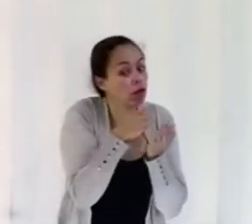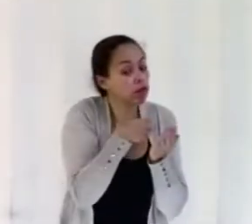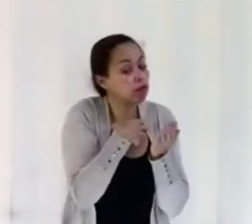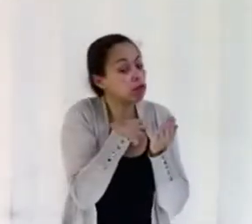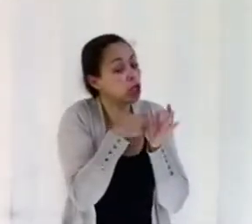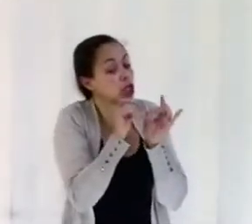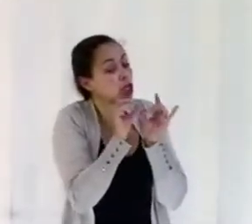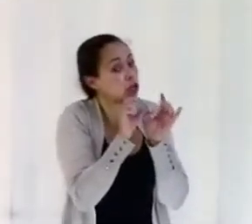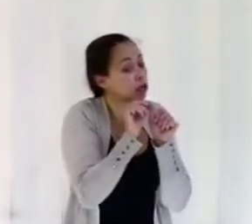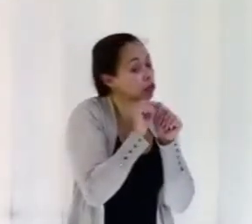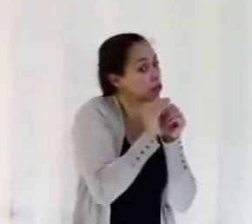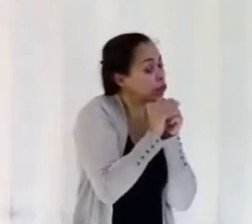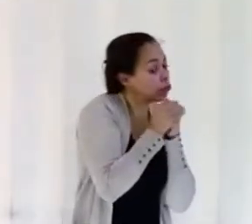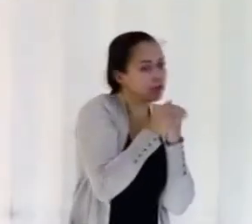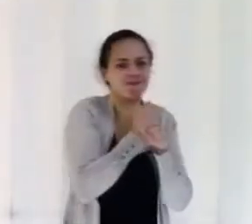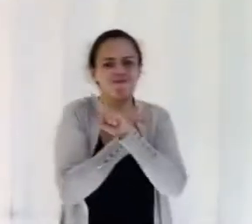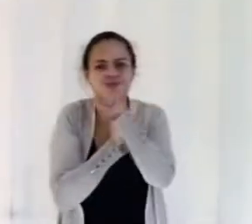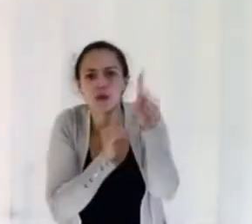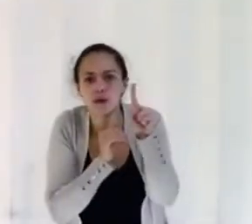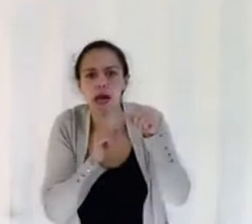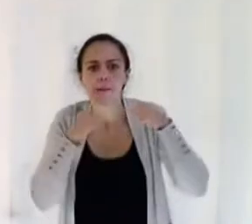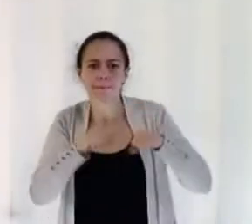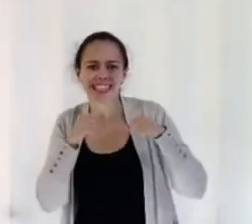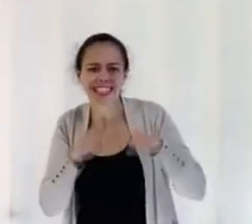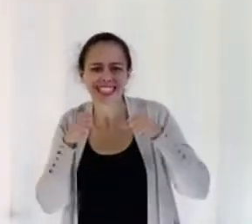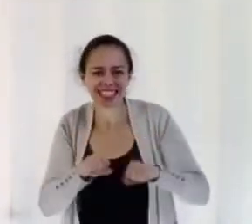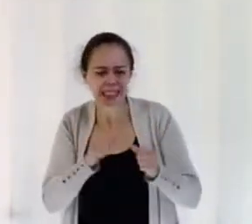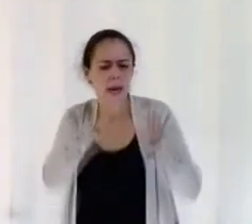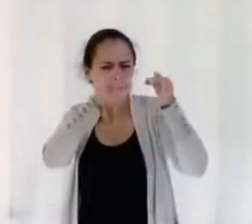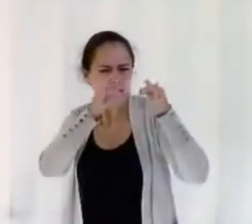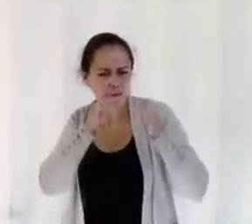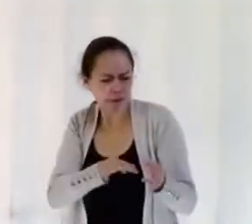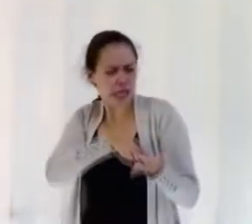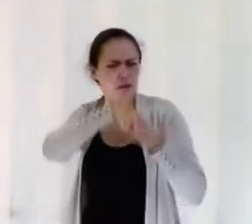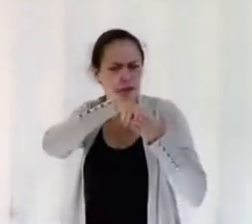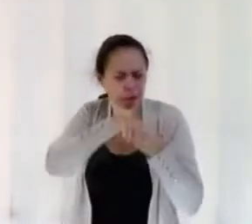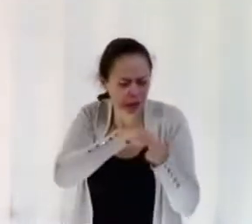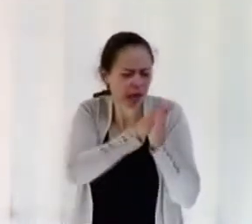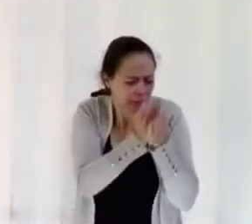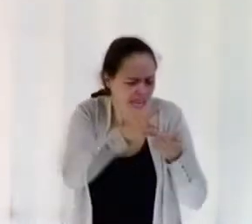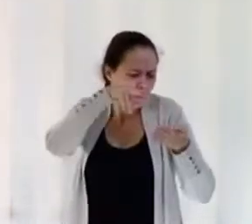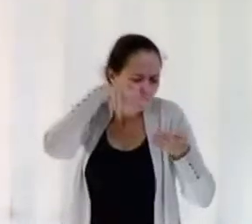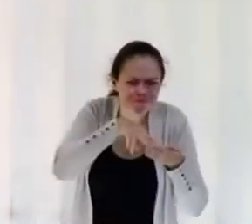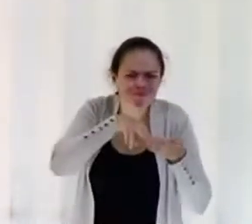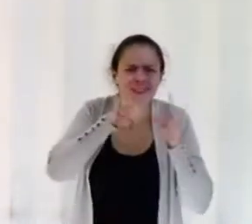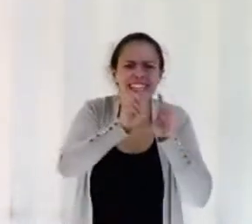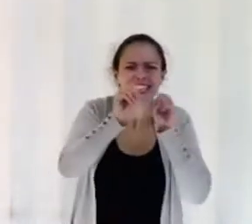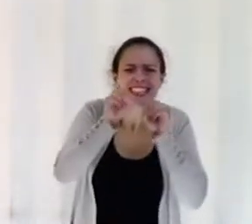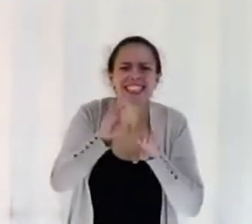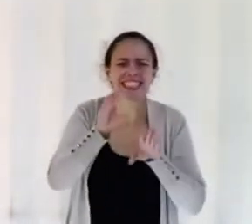lá em Atos 20:20, jamais deixando de vos anunciar coisa alguma proveitosa e de vô-lo ensinar